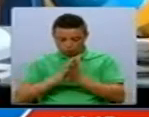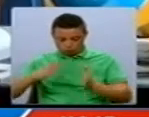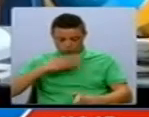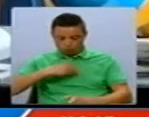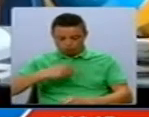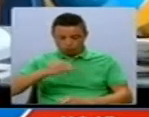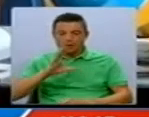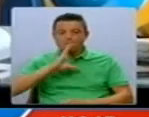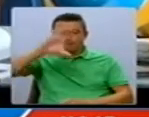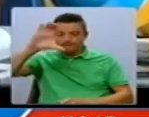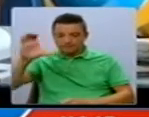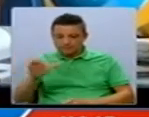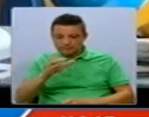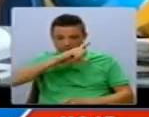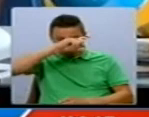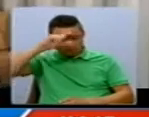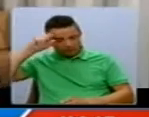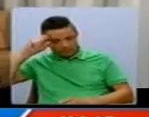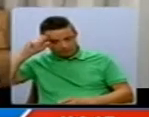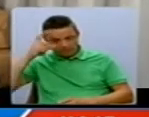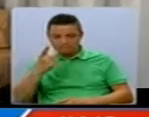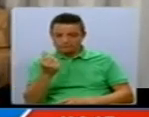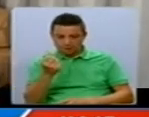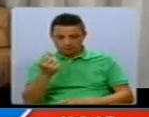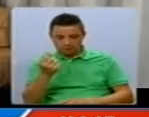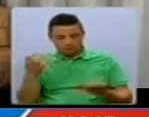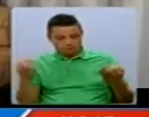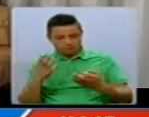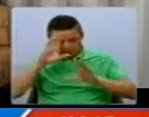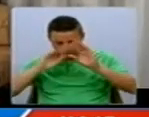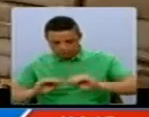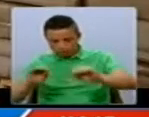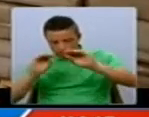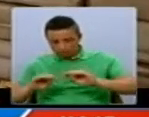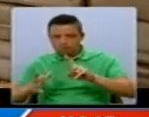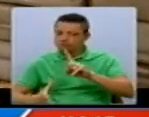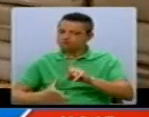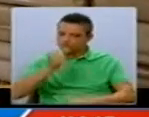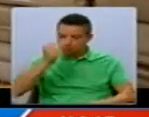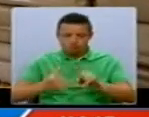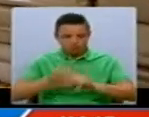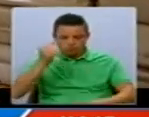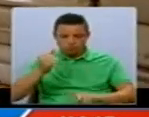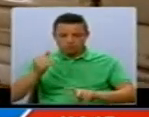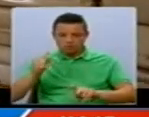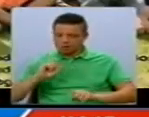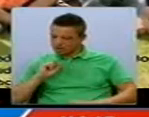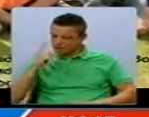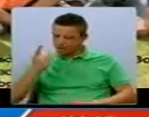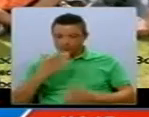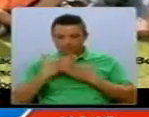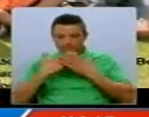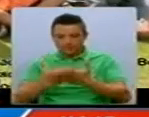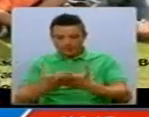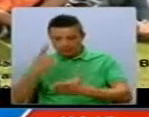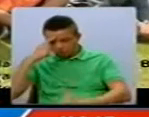para países com dificuldades, obviamente, em termos financeiros e em termos educativos, e teve um sucesso tão grande que rapidamente pediram para